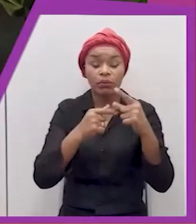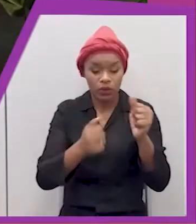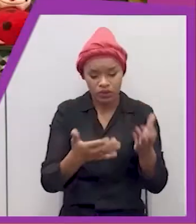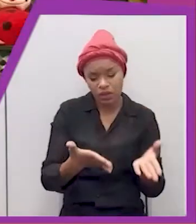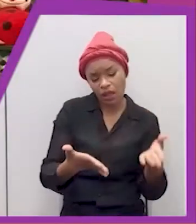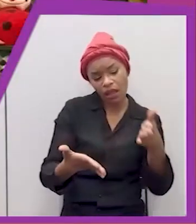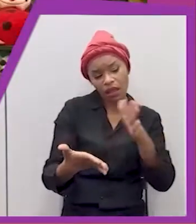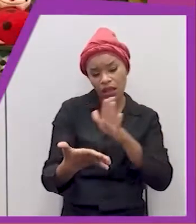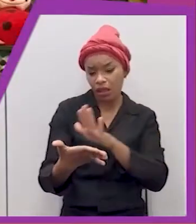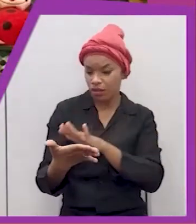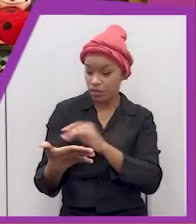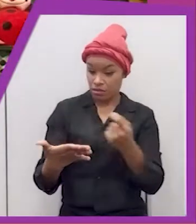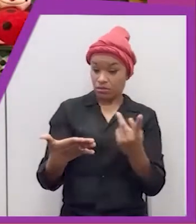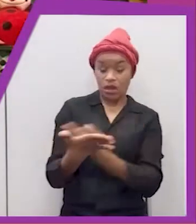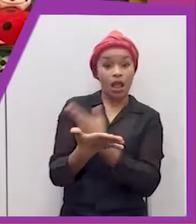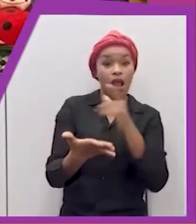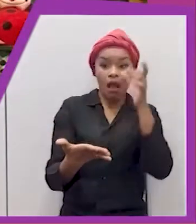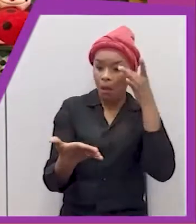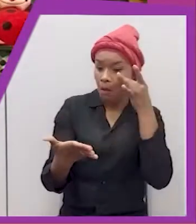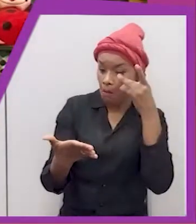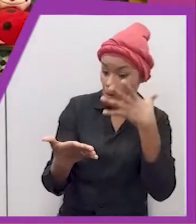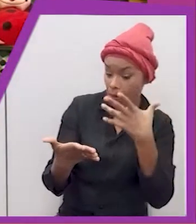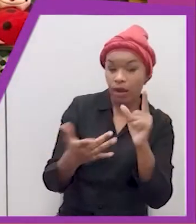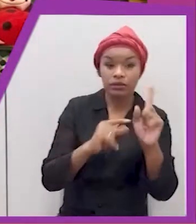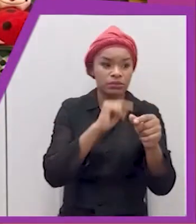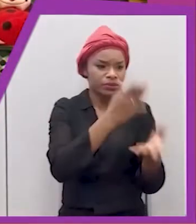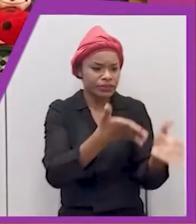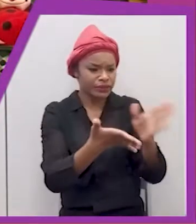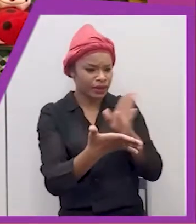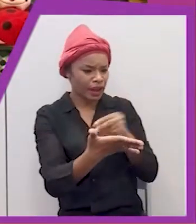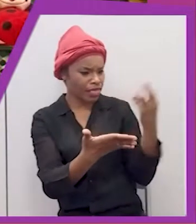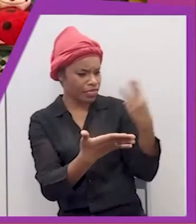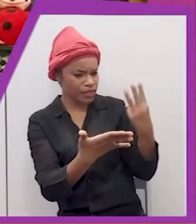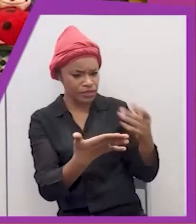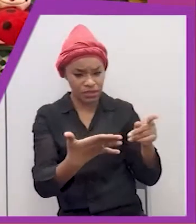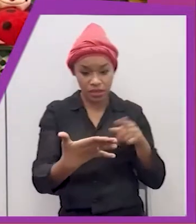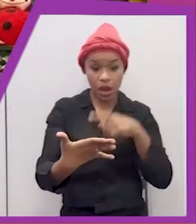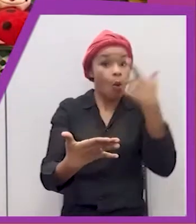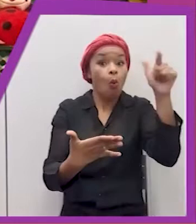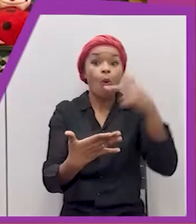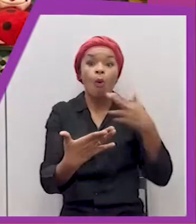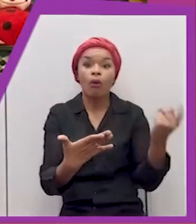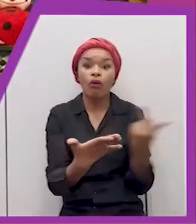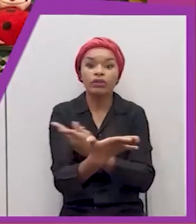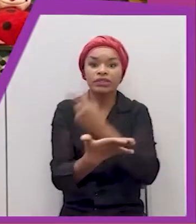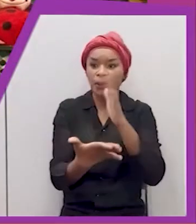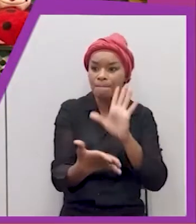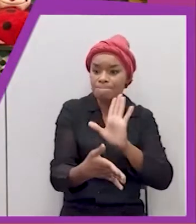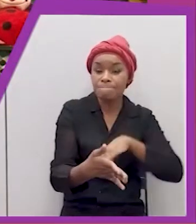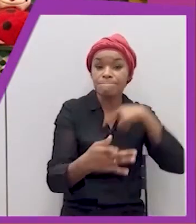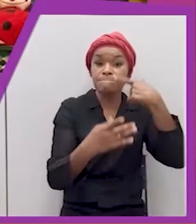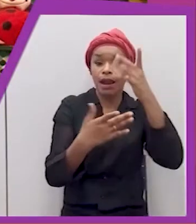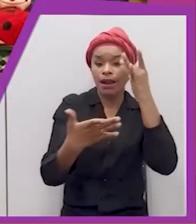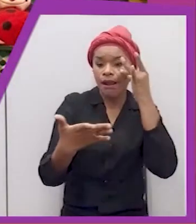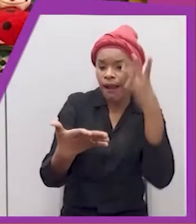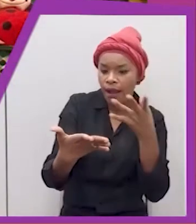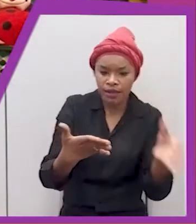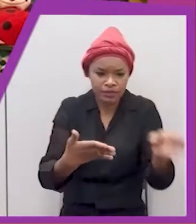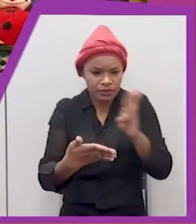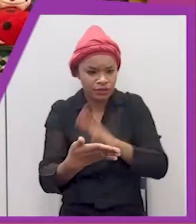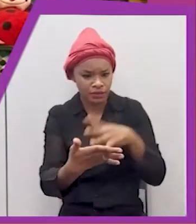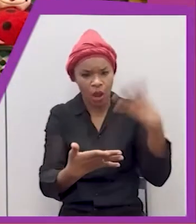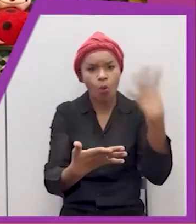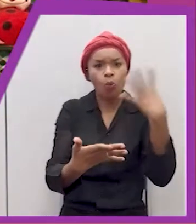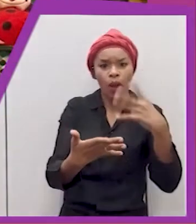e quando você começa a ler a melhor maneira para escrever é ser um bom leitor seja um bom leitor não